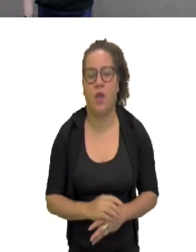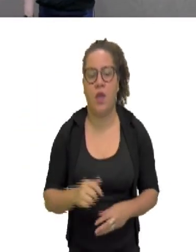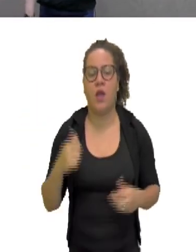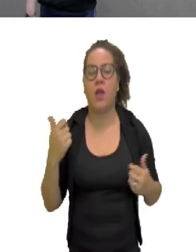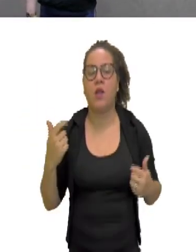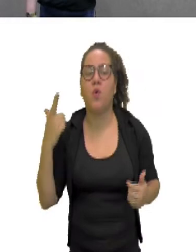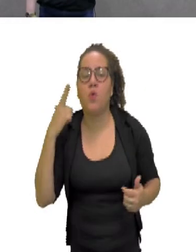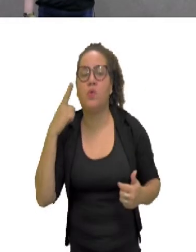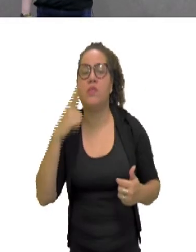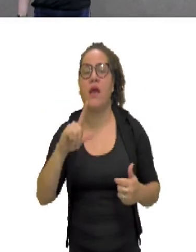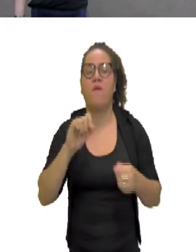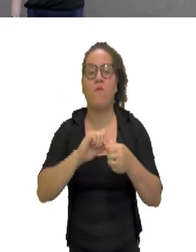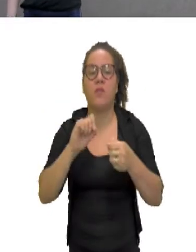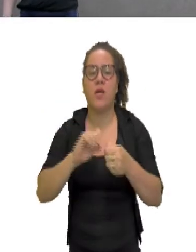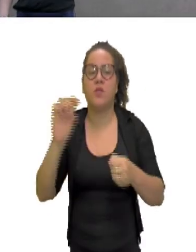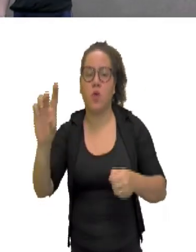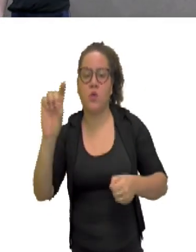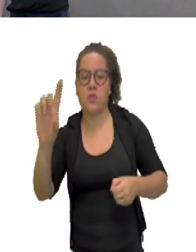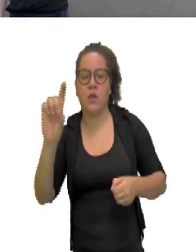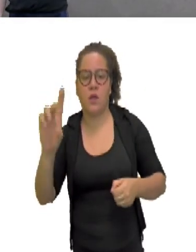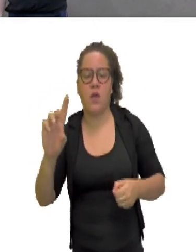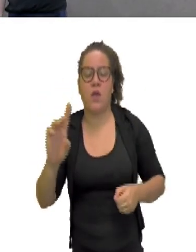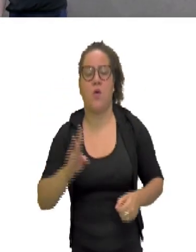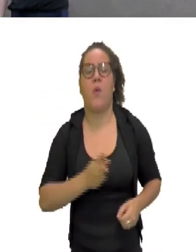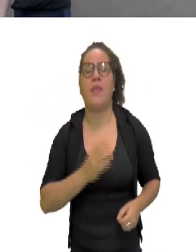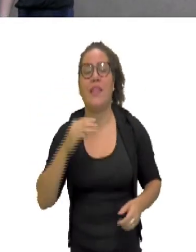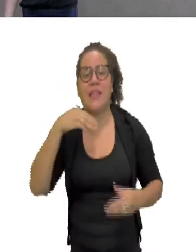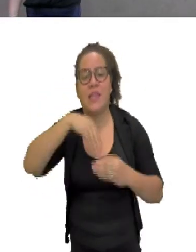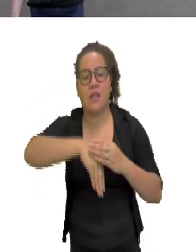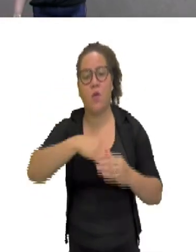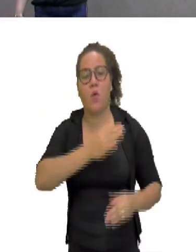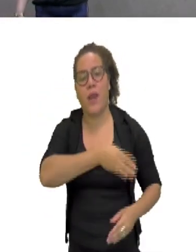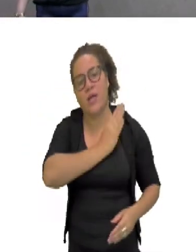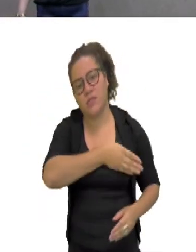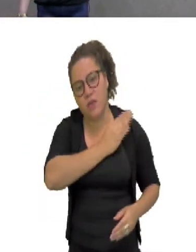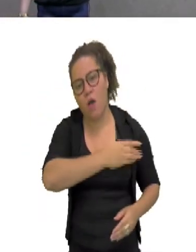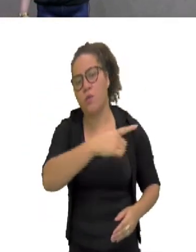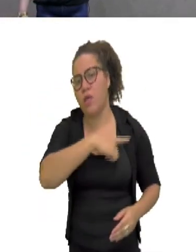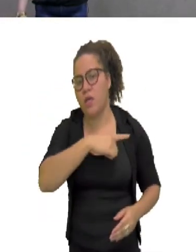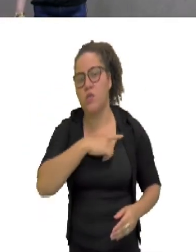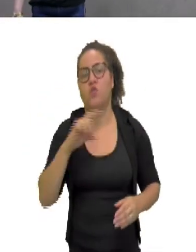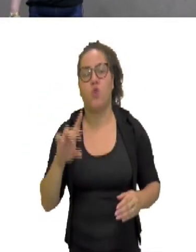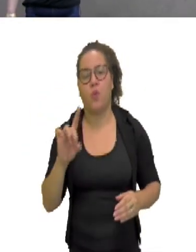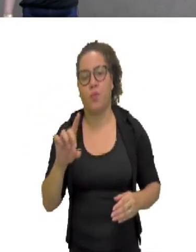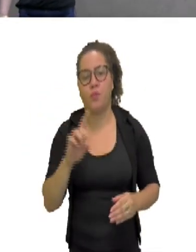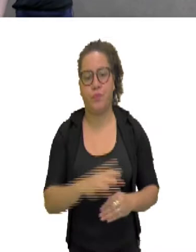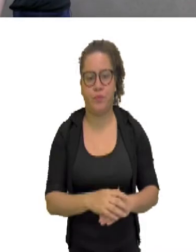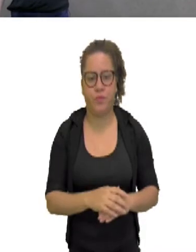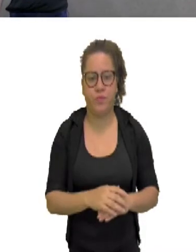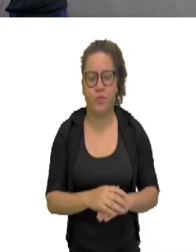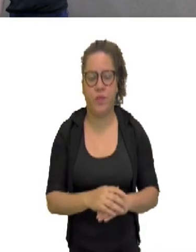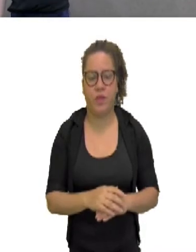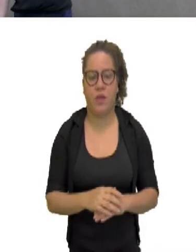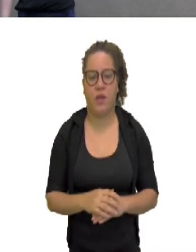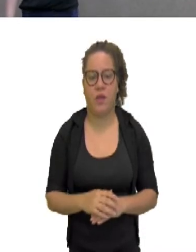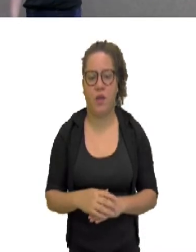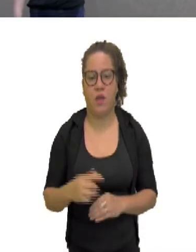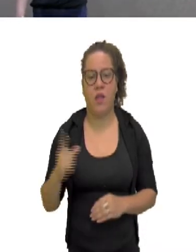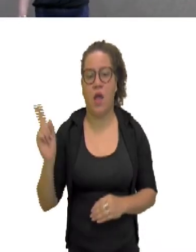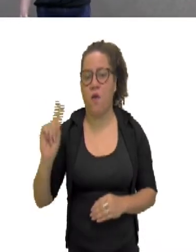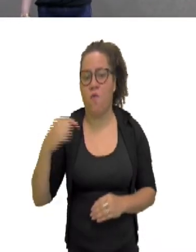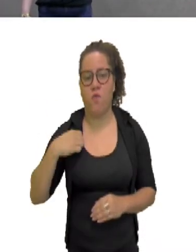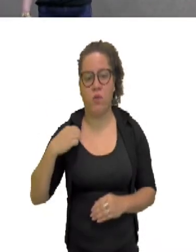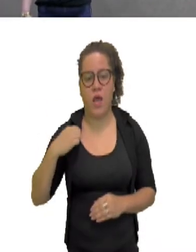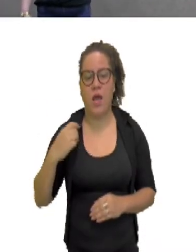involuntariamente e é encontrado exclusivamente no coração. Aí já é o contrário, né, gente? Ele é involuntário porque ele